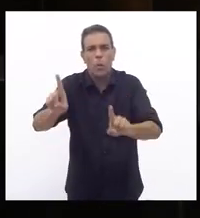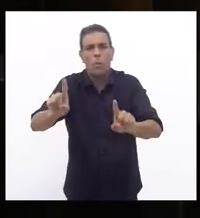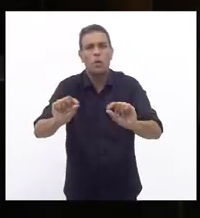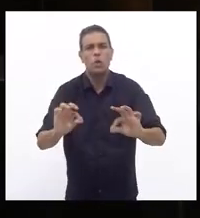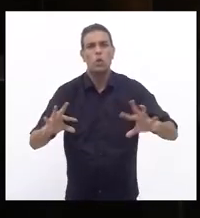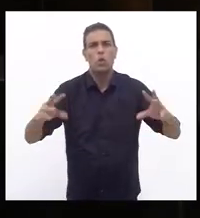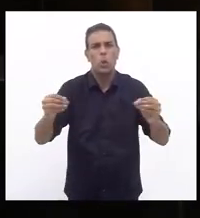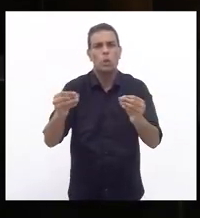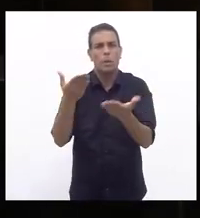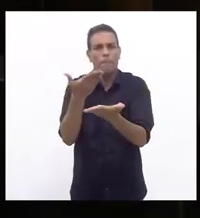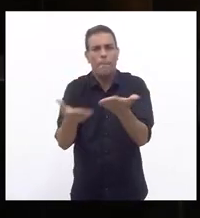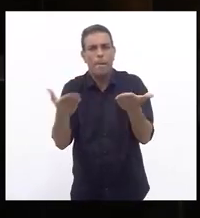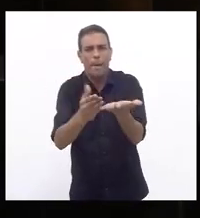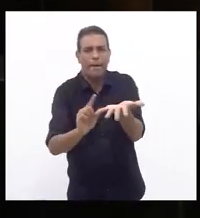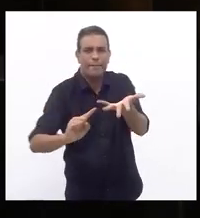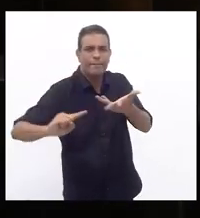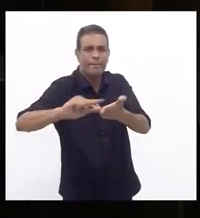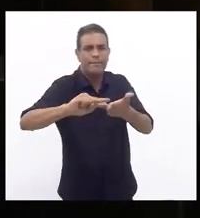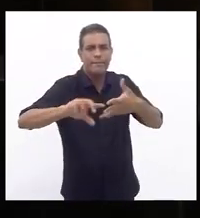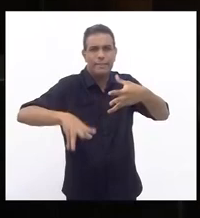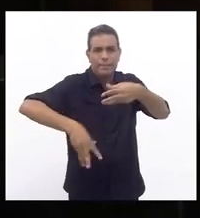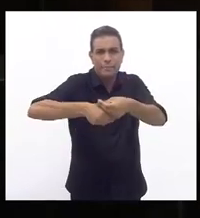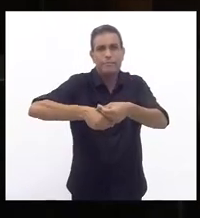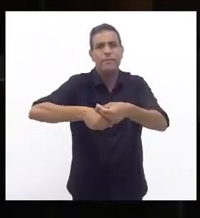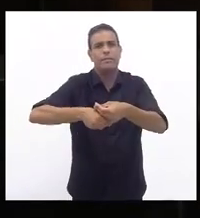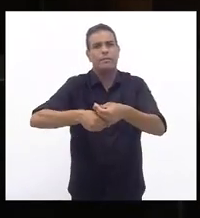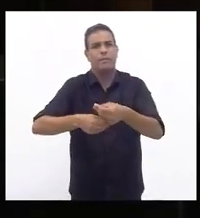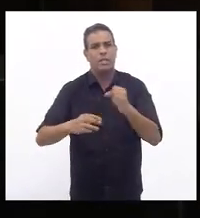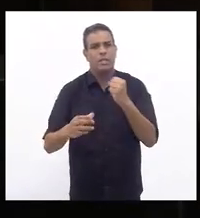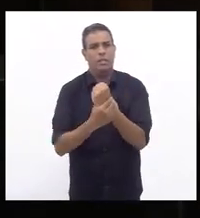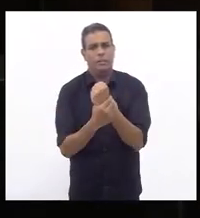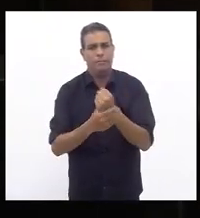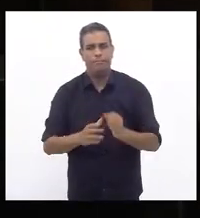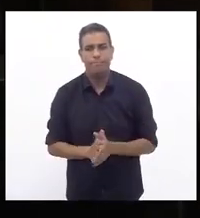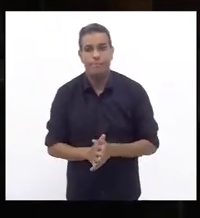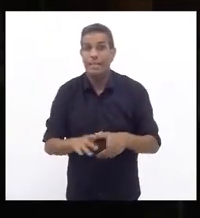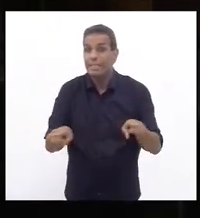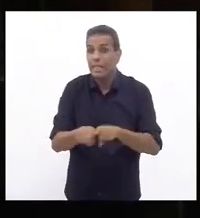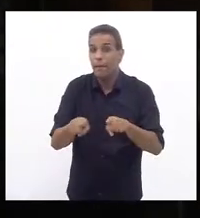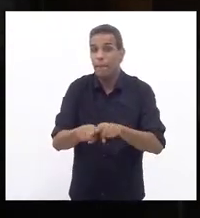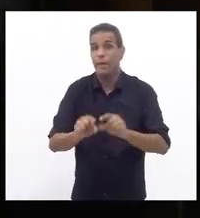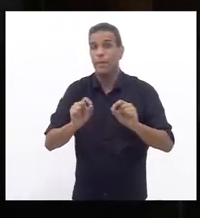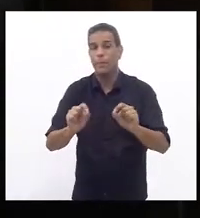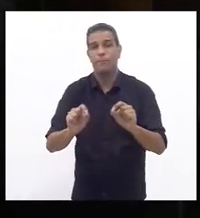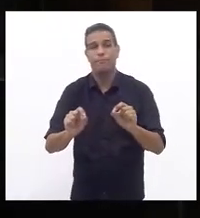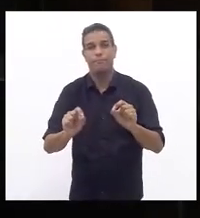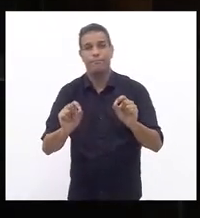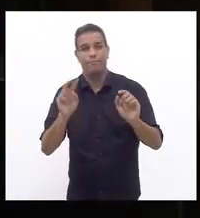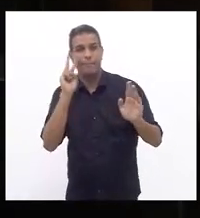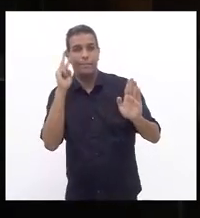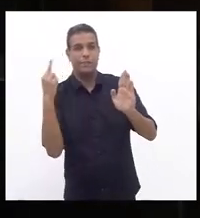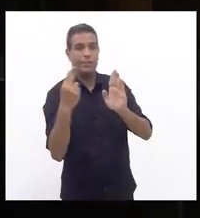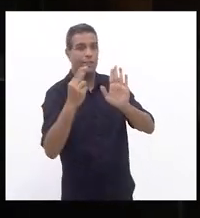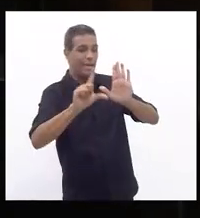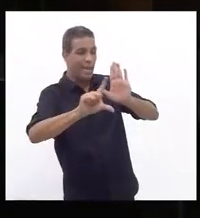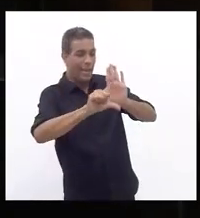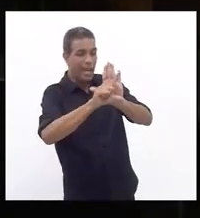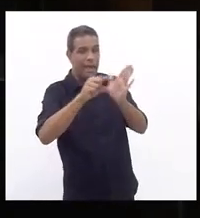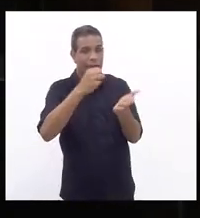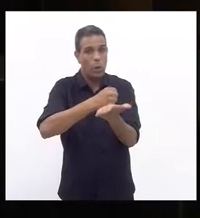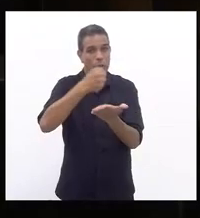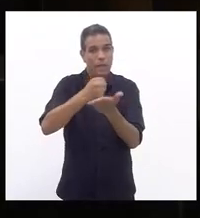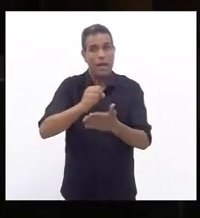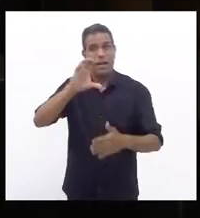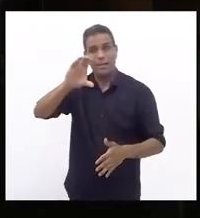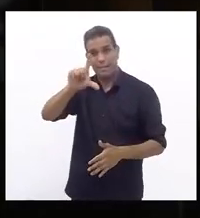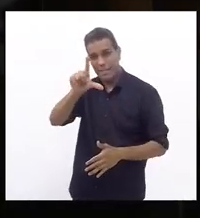de nulidade da cláusula infringente desta garantia. Ou seja, ao ler esses artigos da CLT,